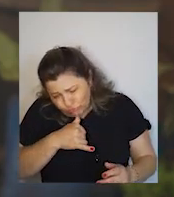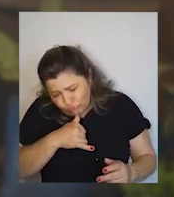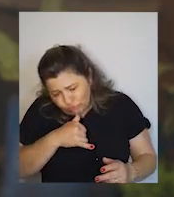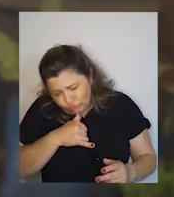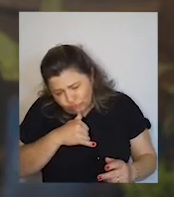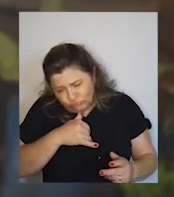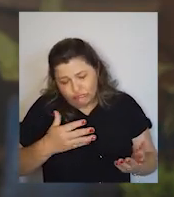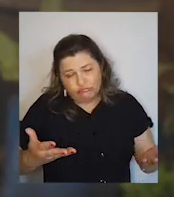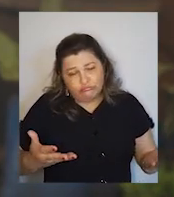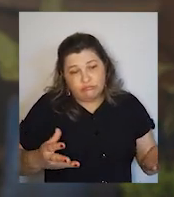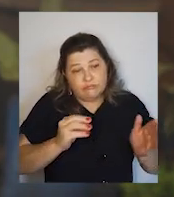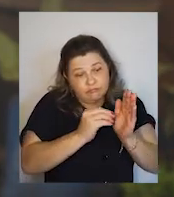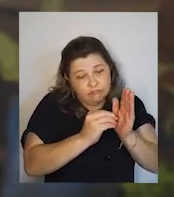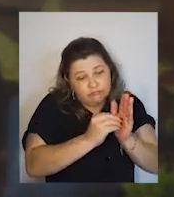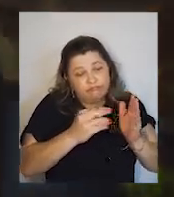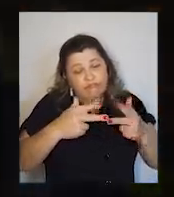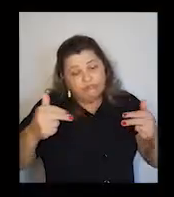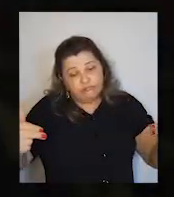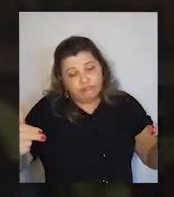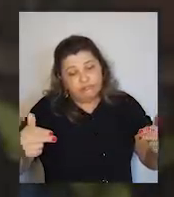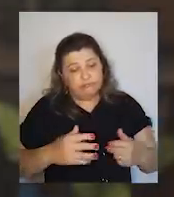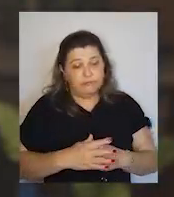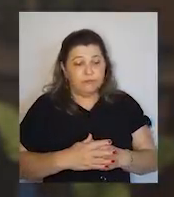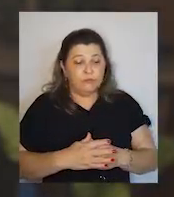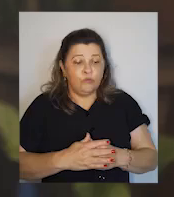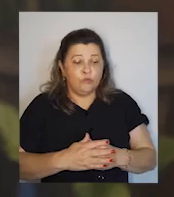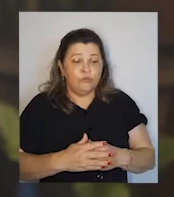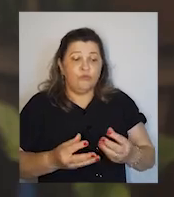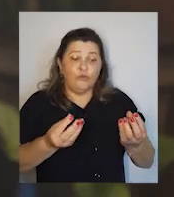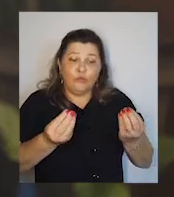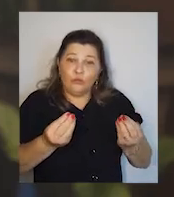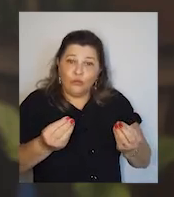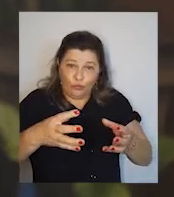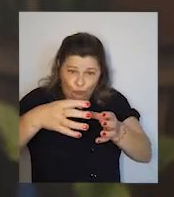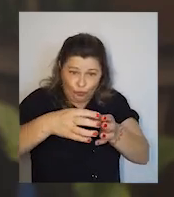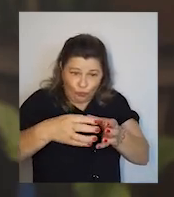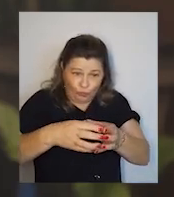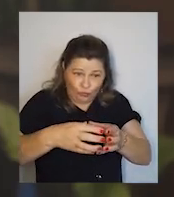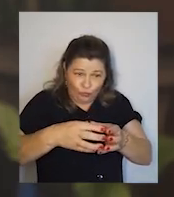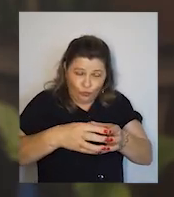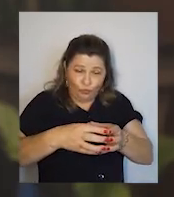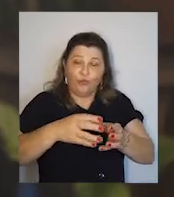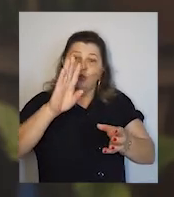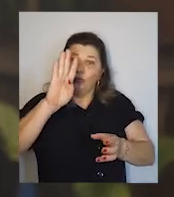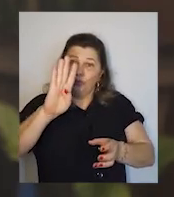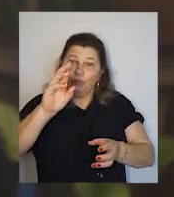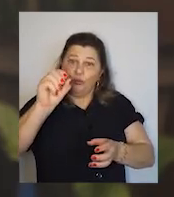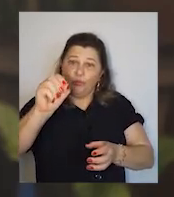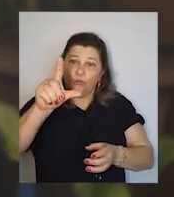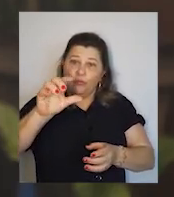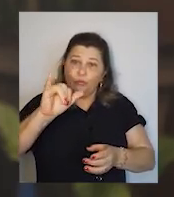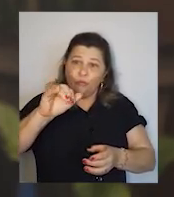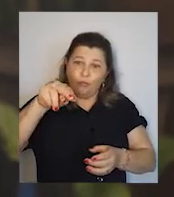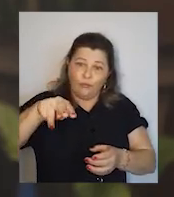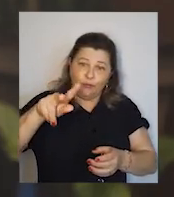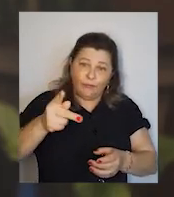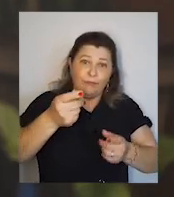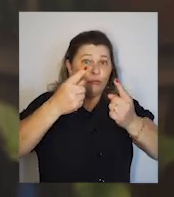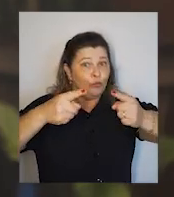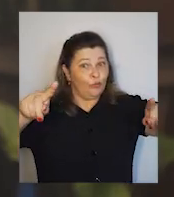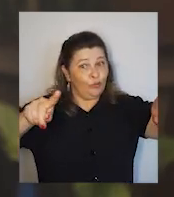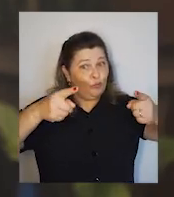né? Parece que falta uma coisa, né? E com a entrada do grupo do Bolinha e o coral do CRAS,